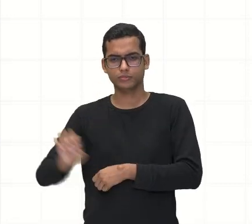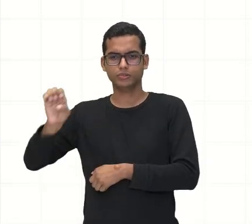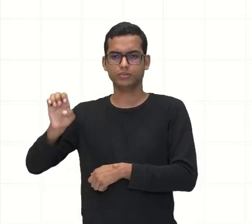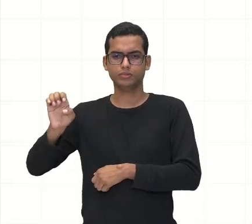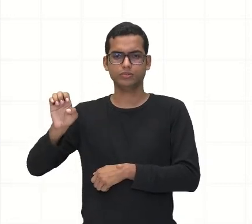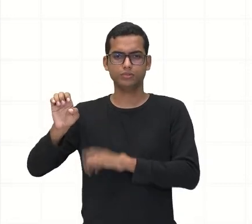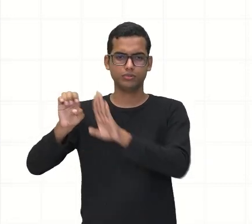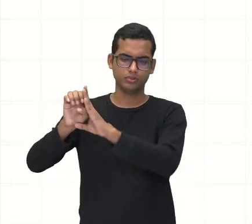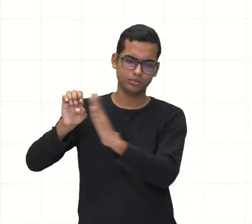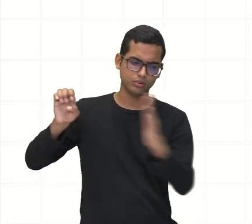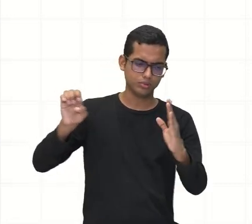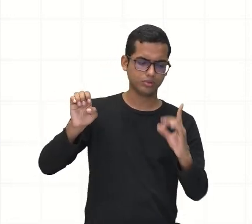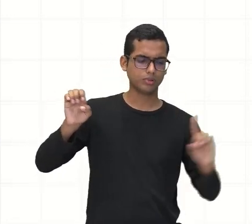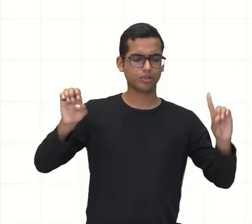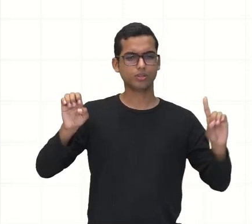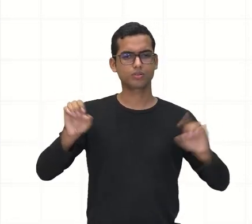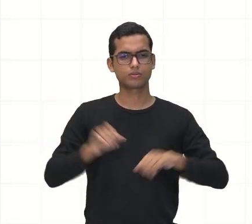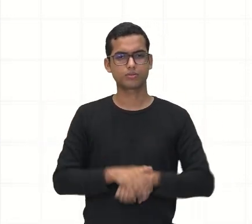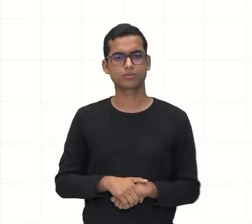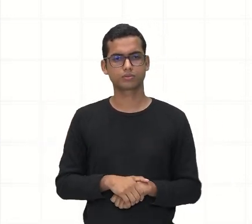Vamos fazer 25